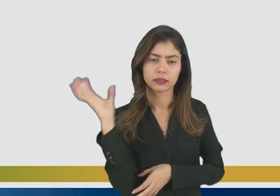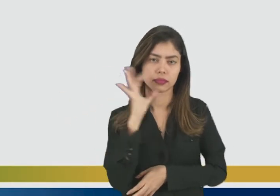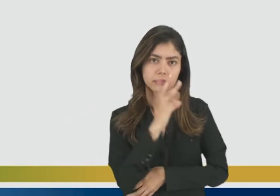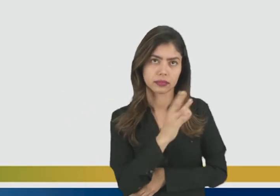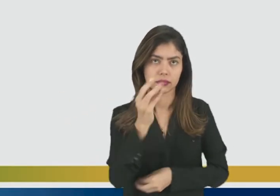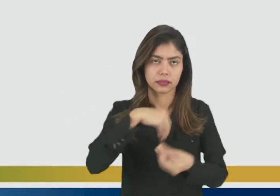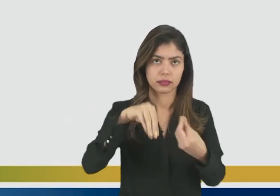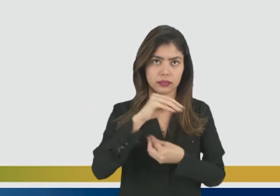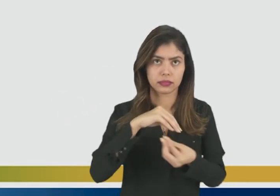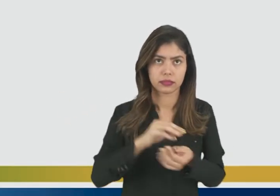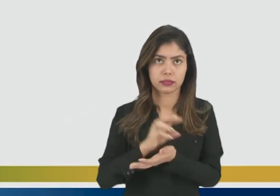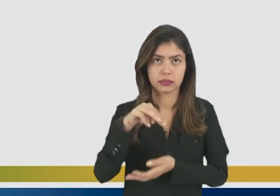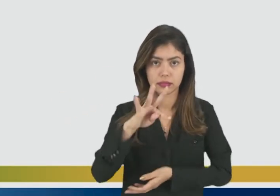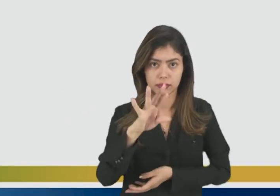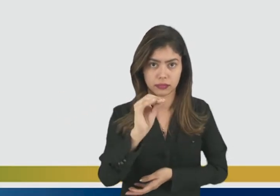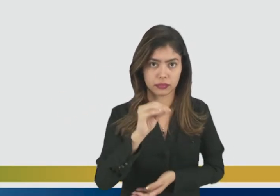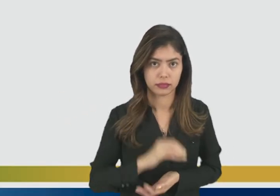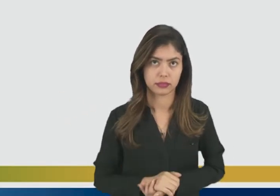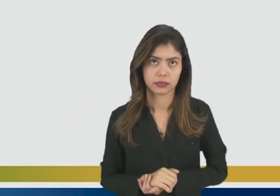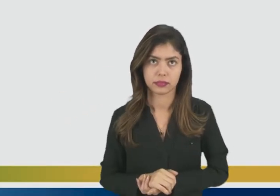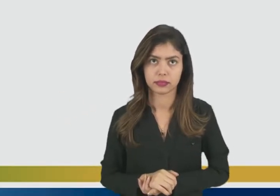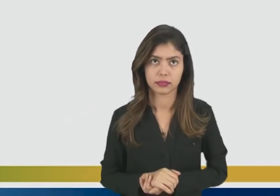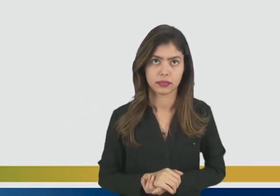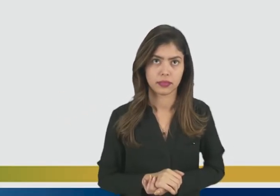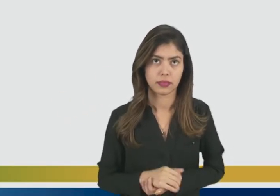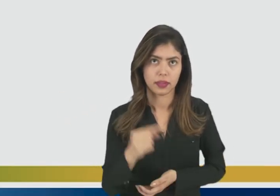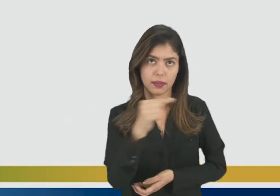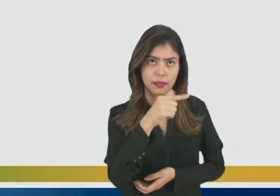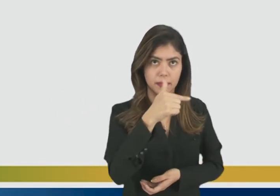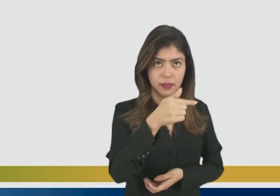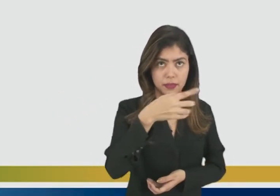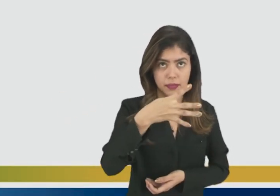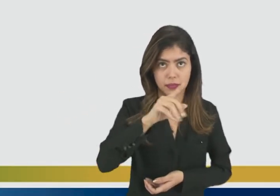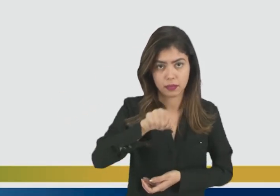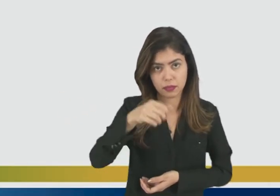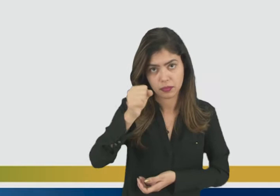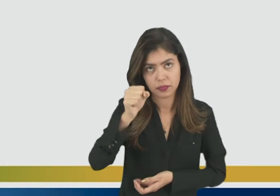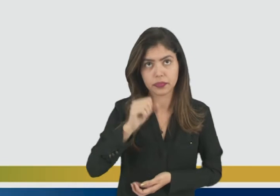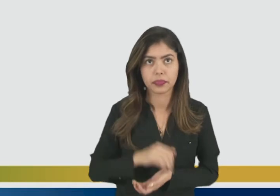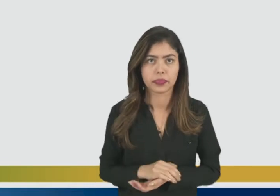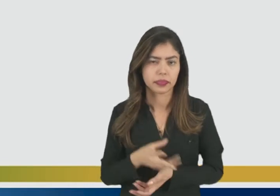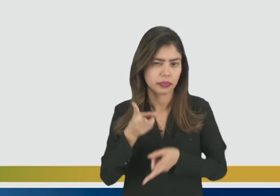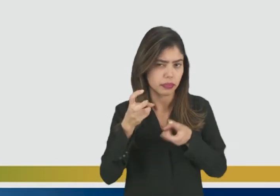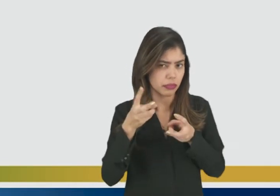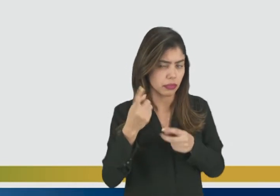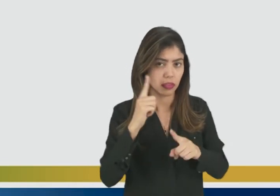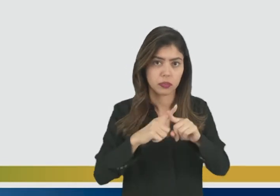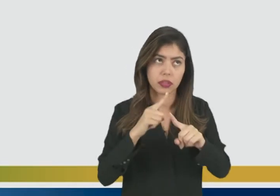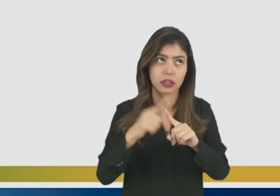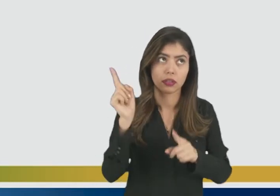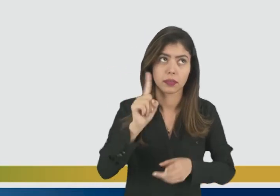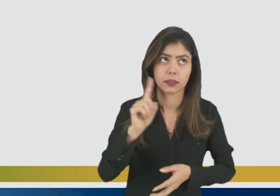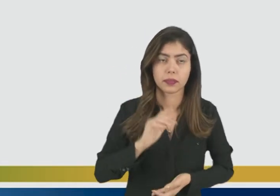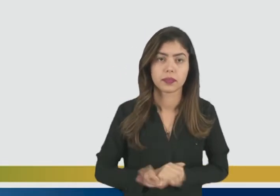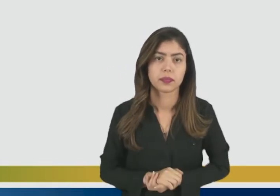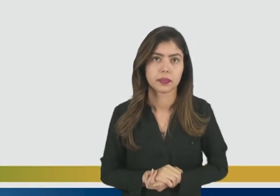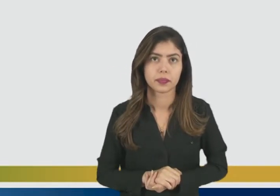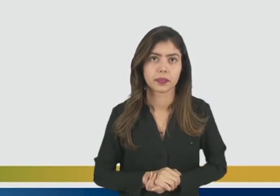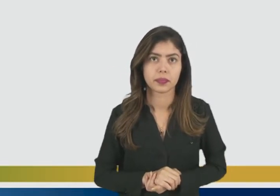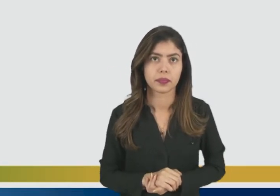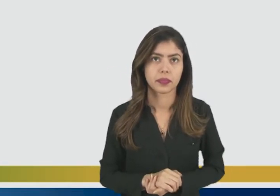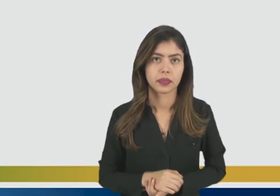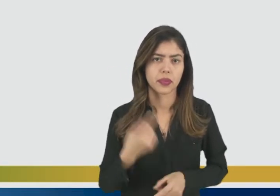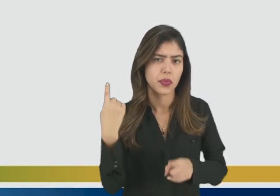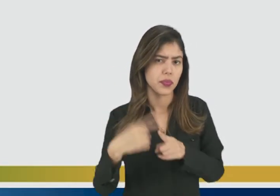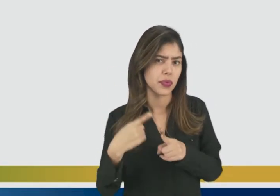envolvida no metano, que é menos 74,8. Perceba que eu não multipliquei o metano por nenhum valor. Por que eu